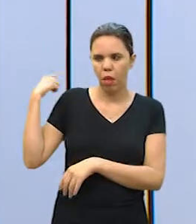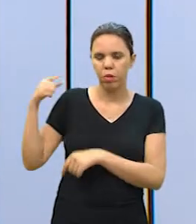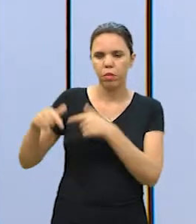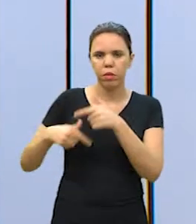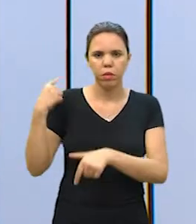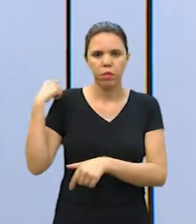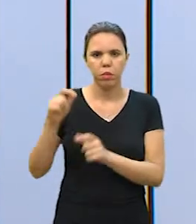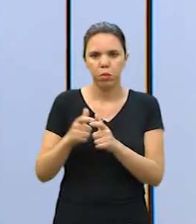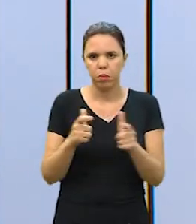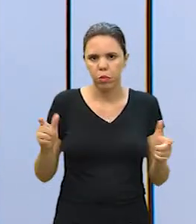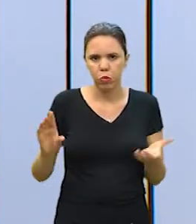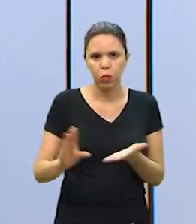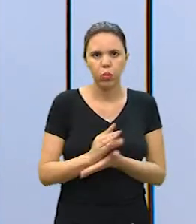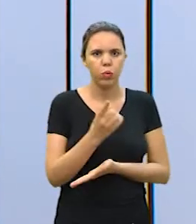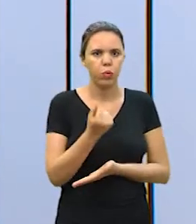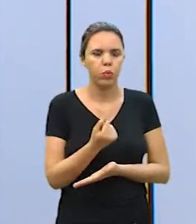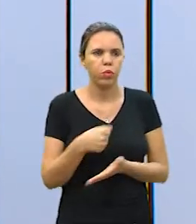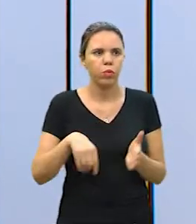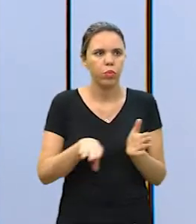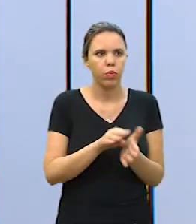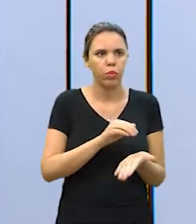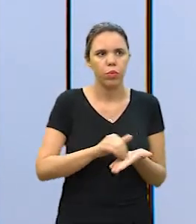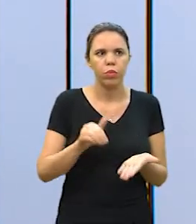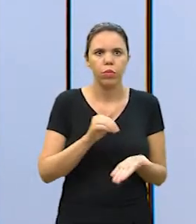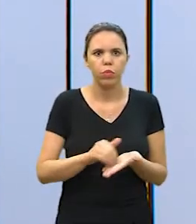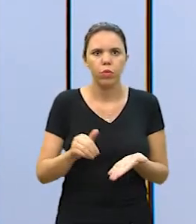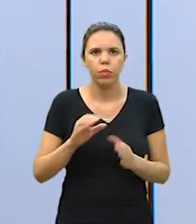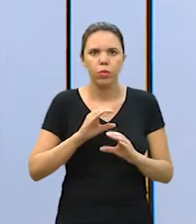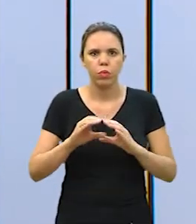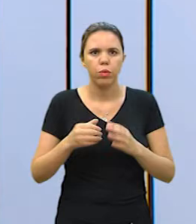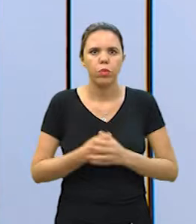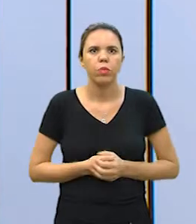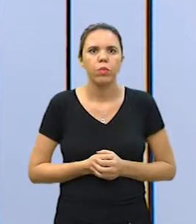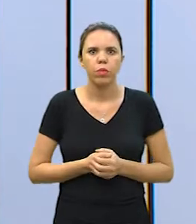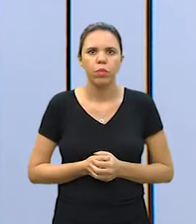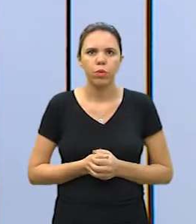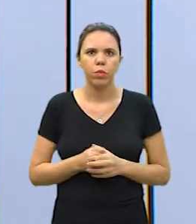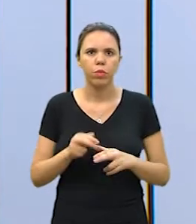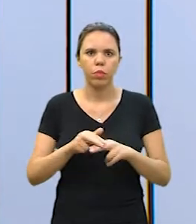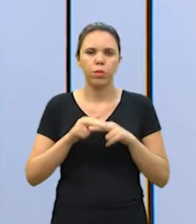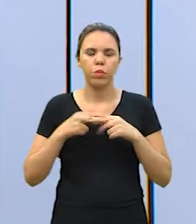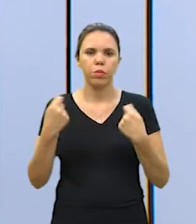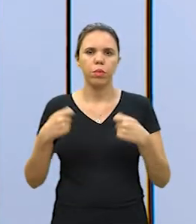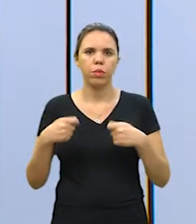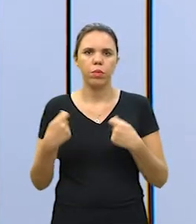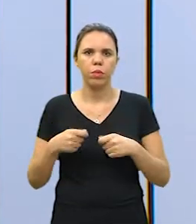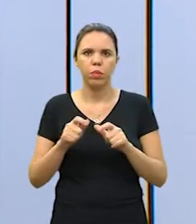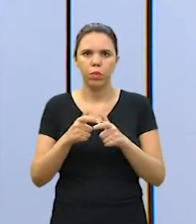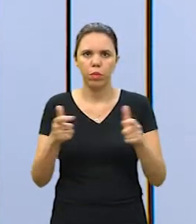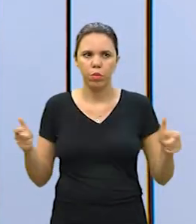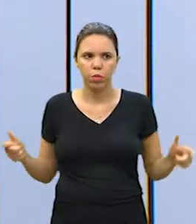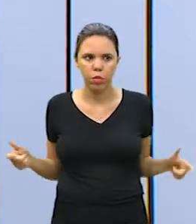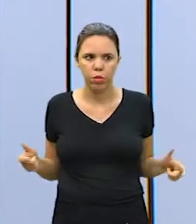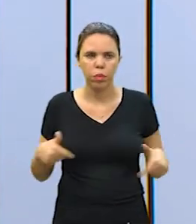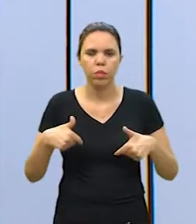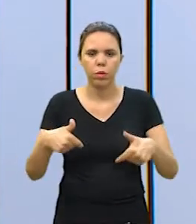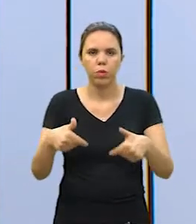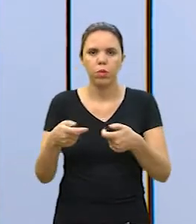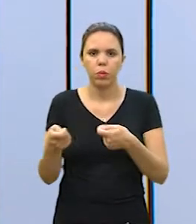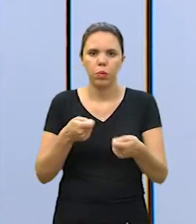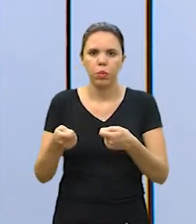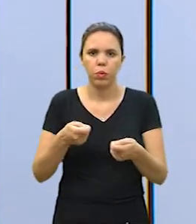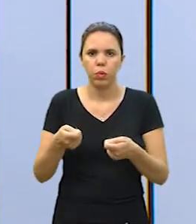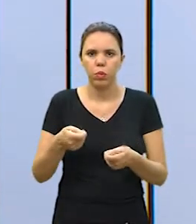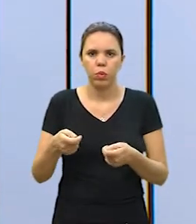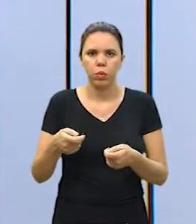mandato passado, um aumento de capital da Secretaria de Comunicação por conta da necessidade de amplificar as medidas de